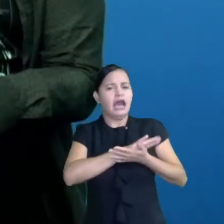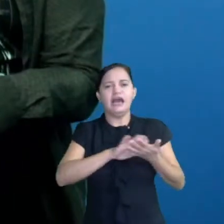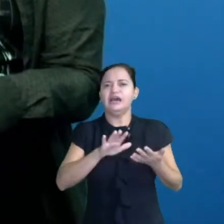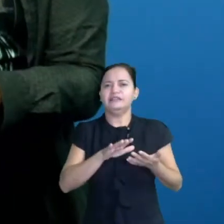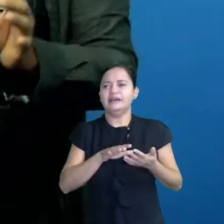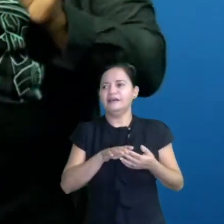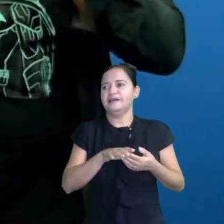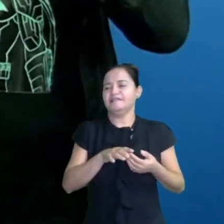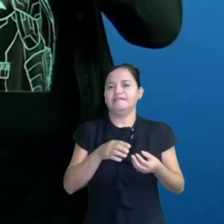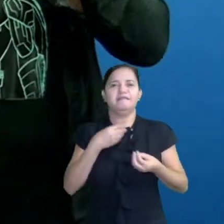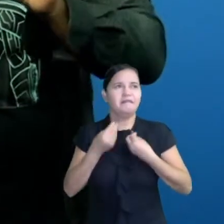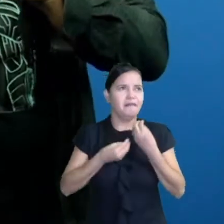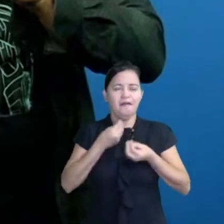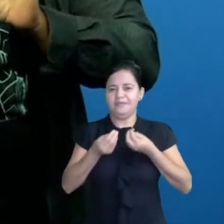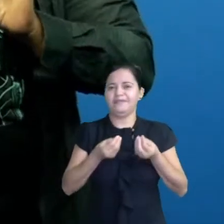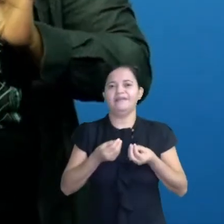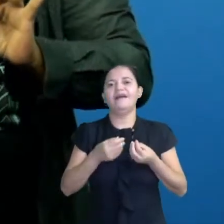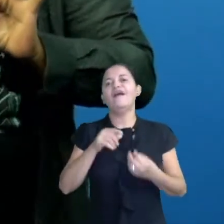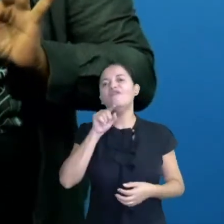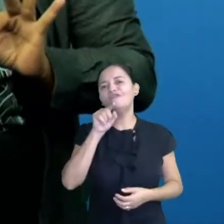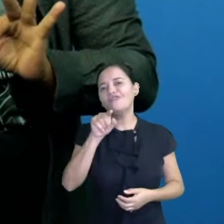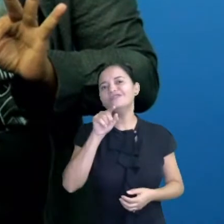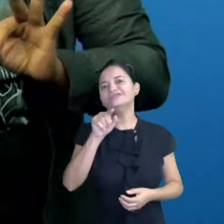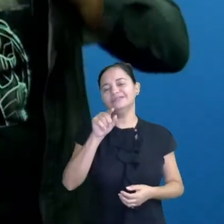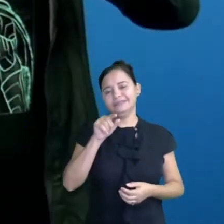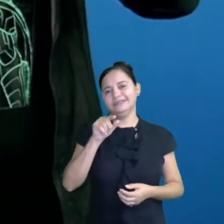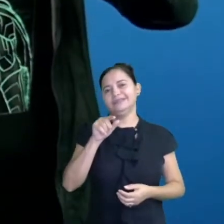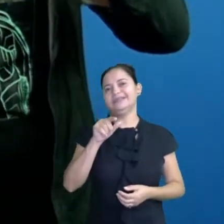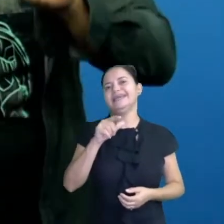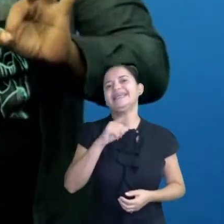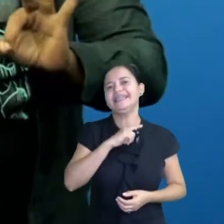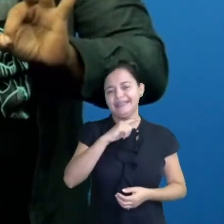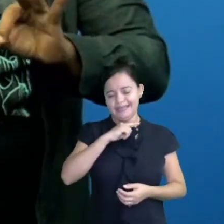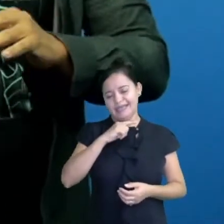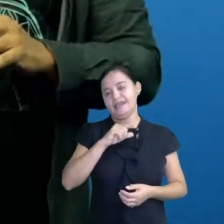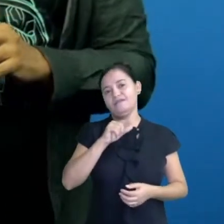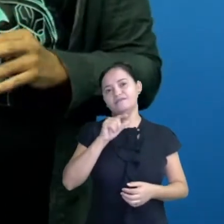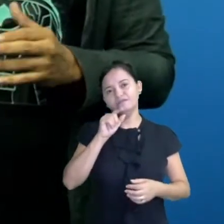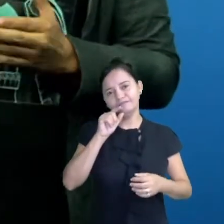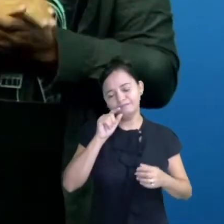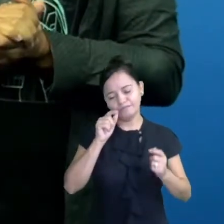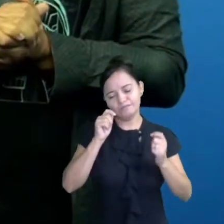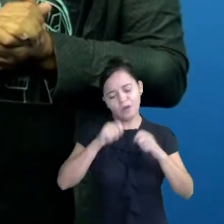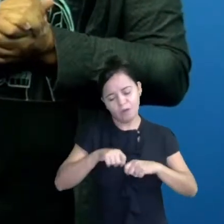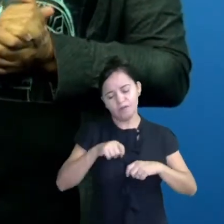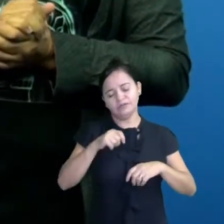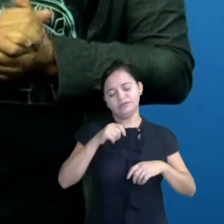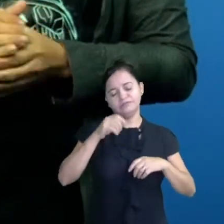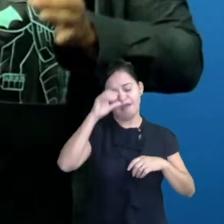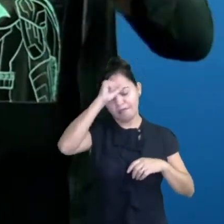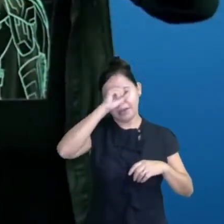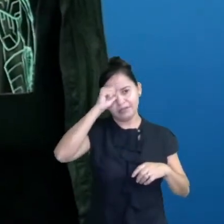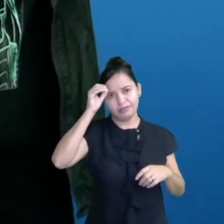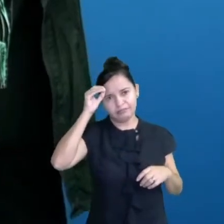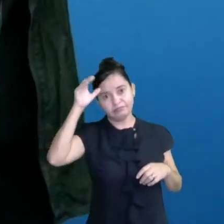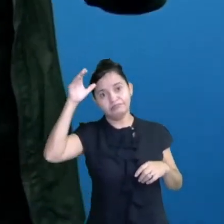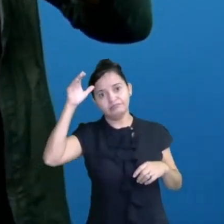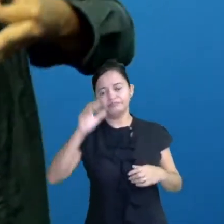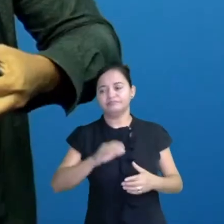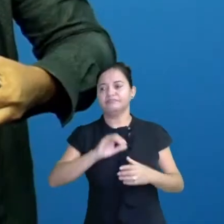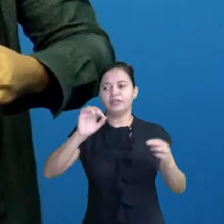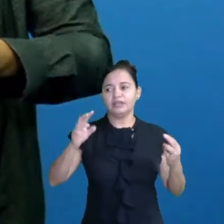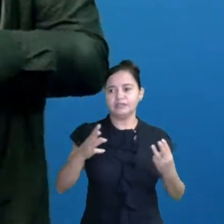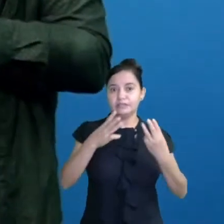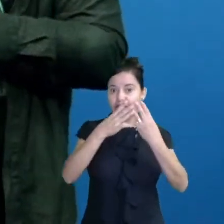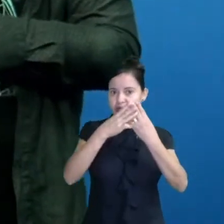chama de largatixa. Saiba que você aqui está para justamente fazer a diferença, para o seu saber, tá certo? Produção, nosso